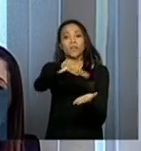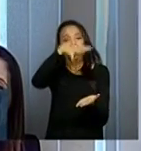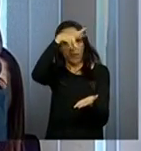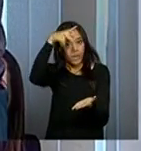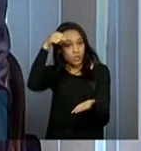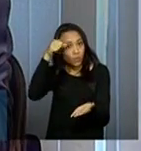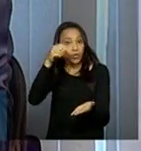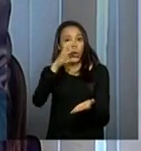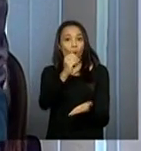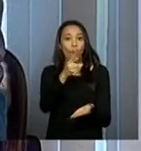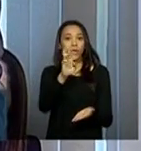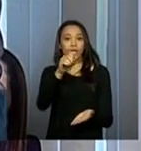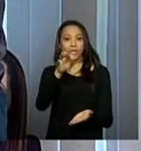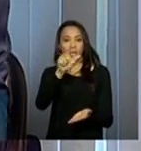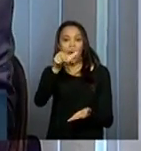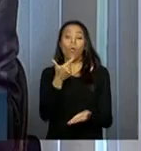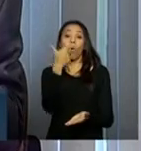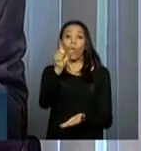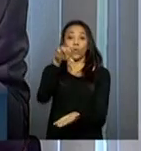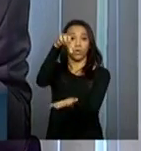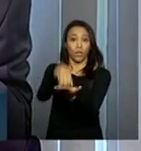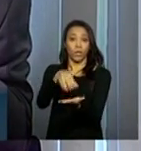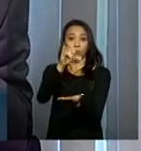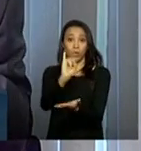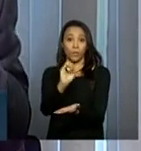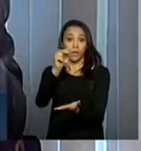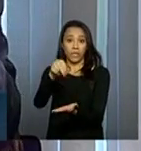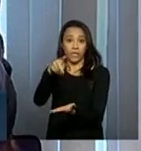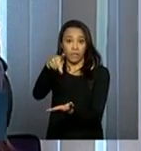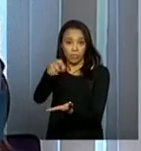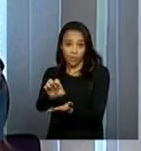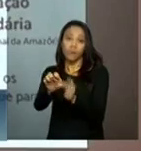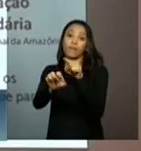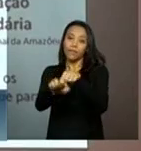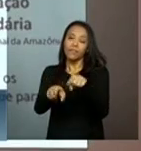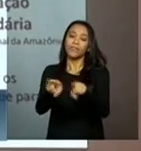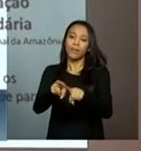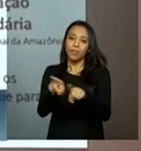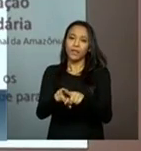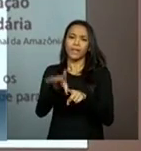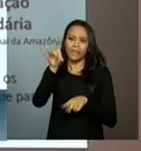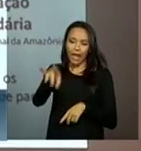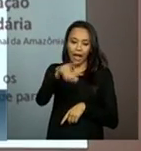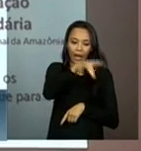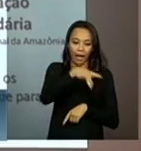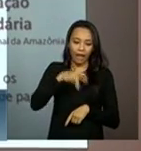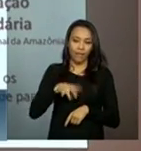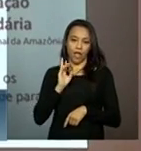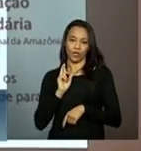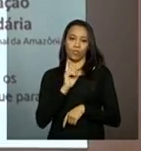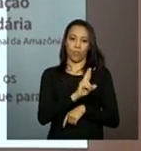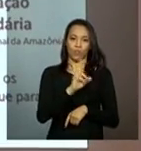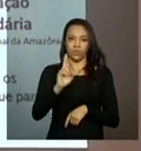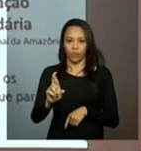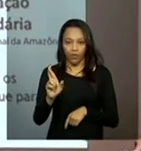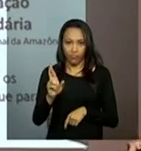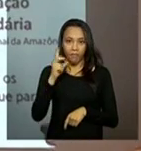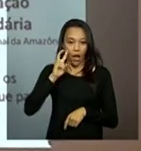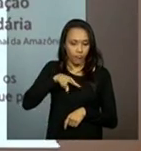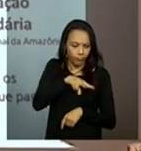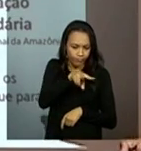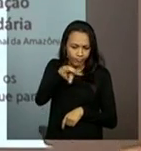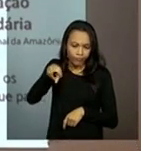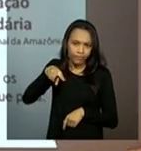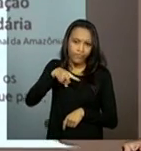para pastagem, e o INPE, o Centro Regional da Amazônia, vegetação secundária. Eu vou passar rapidamente para que vocês conheçam